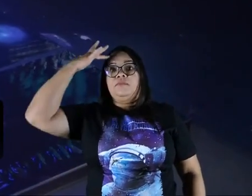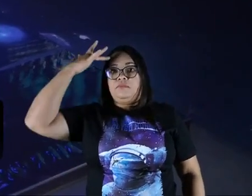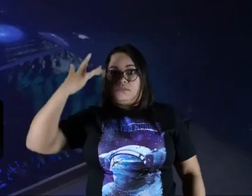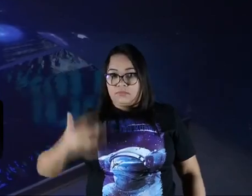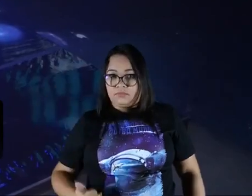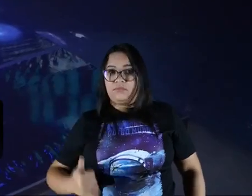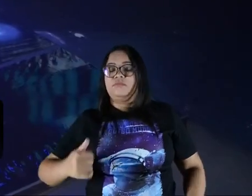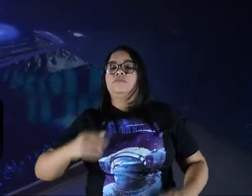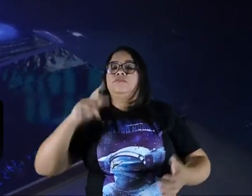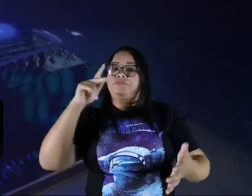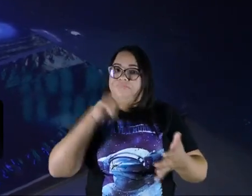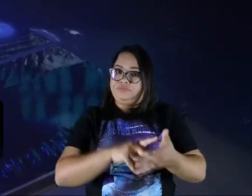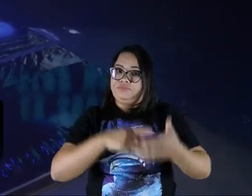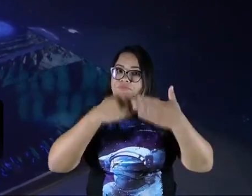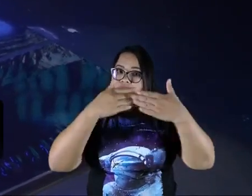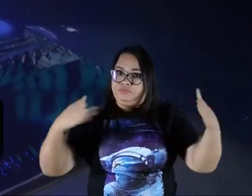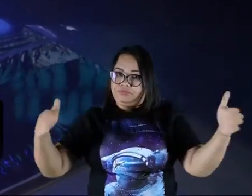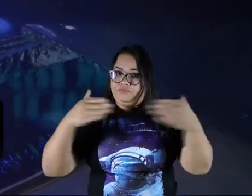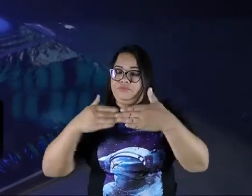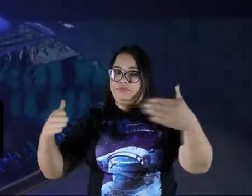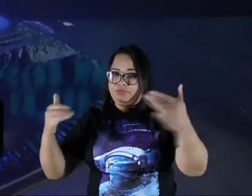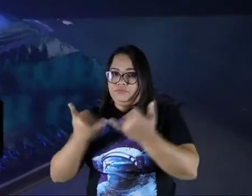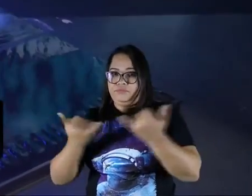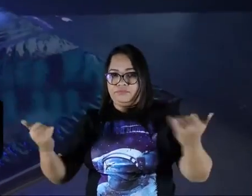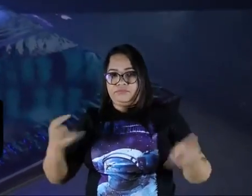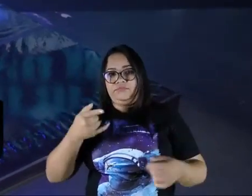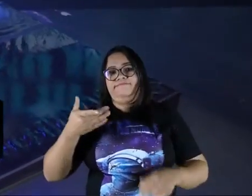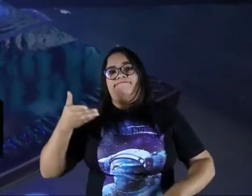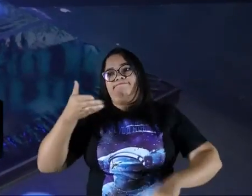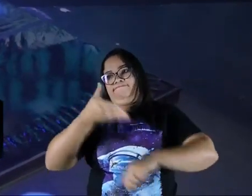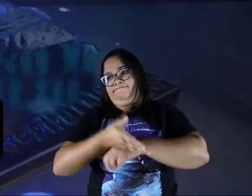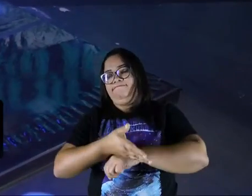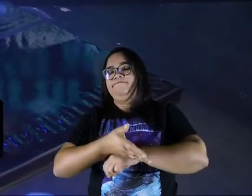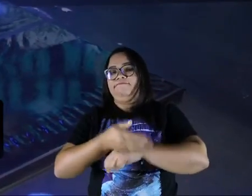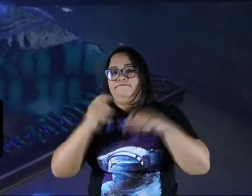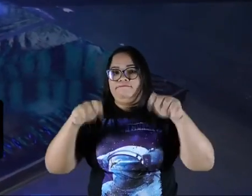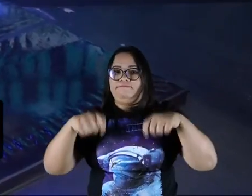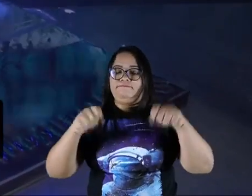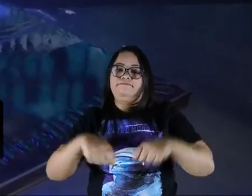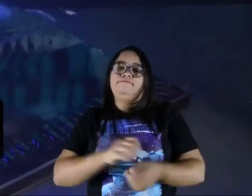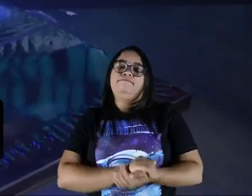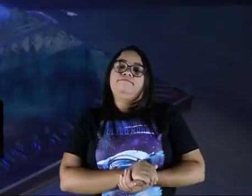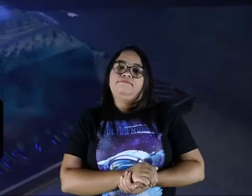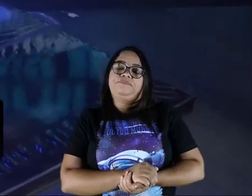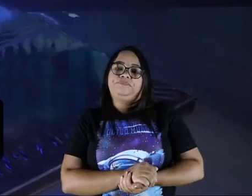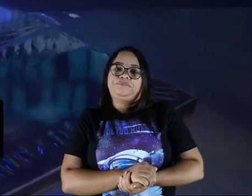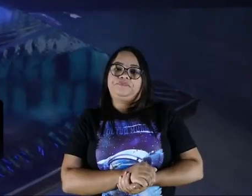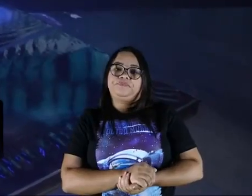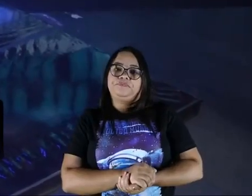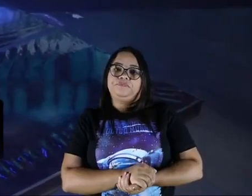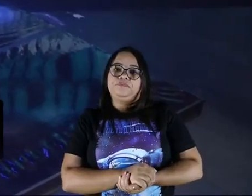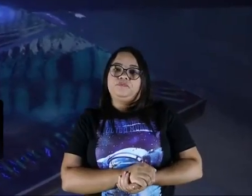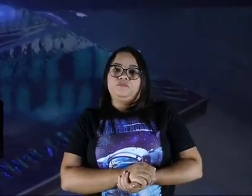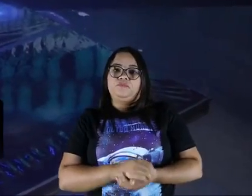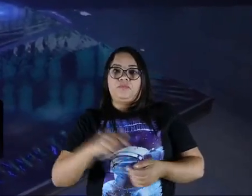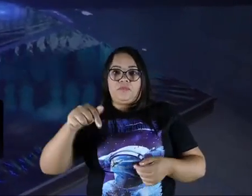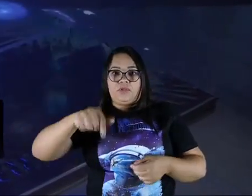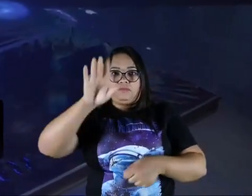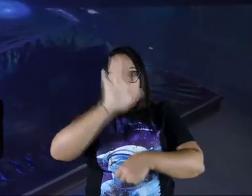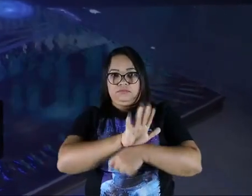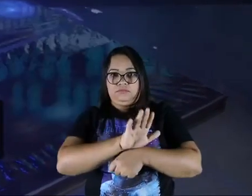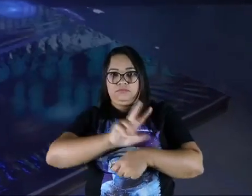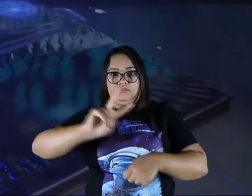quando abrirem os links, você vai conseguir selecionar ali e entrar no link do workshop que você quer participar. Hoje à tarde,